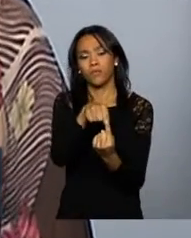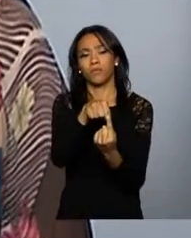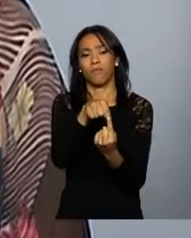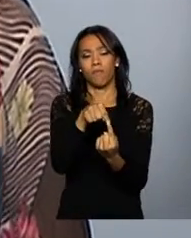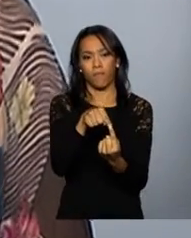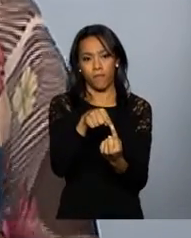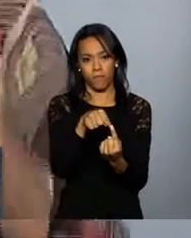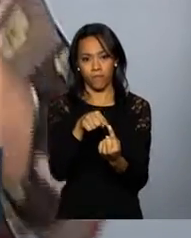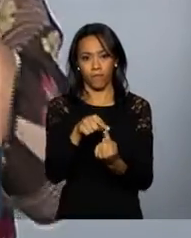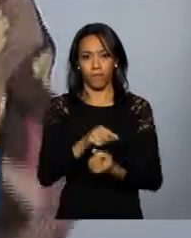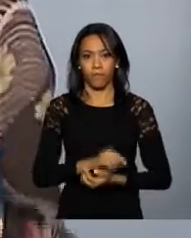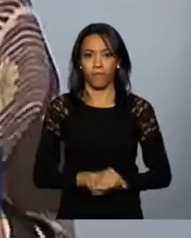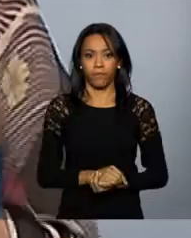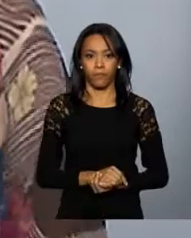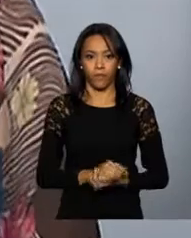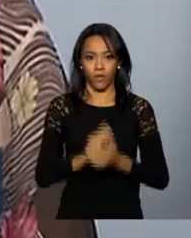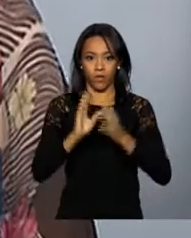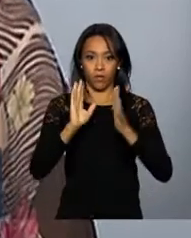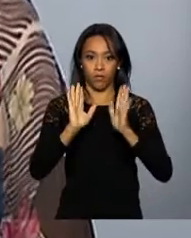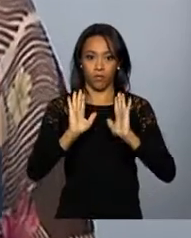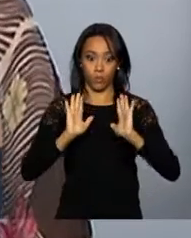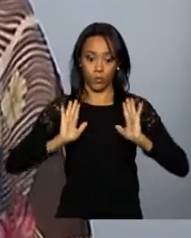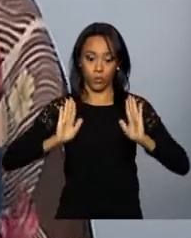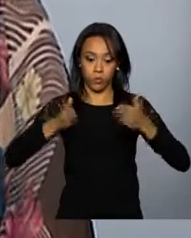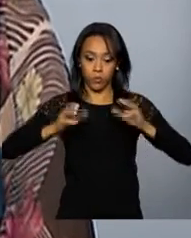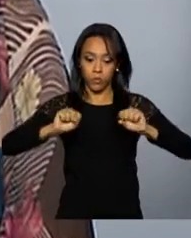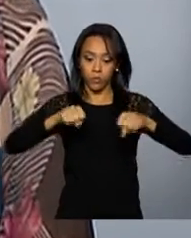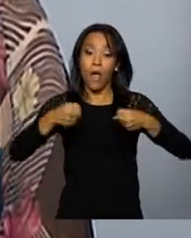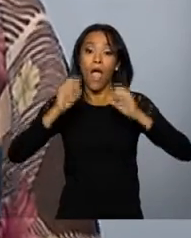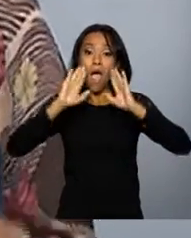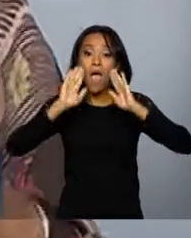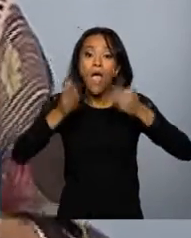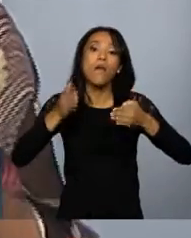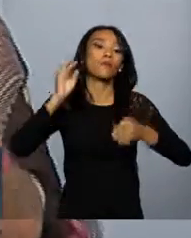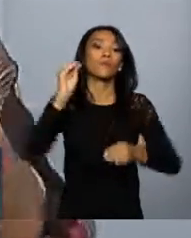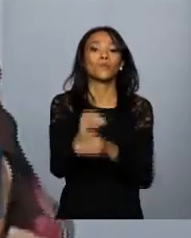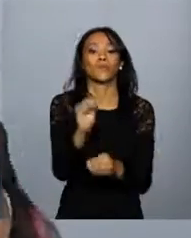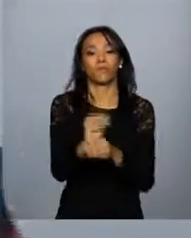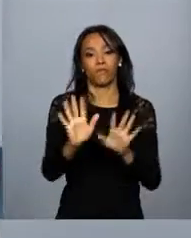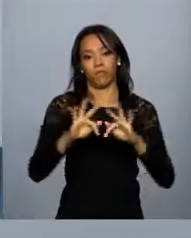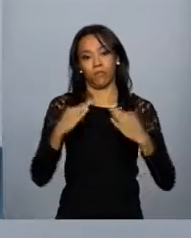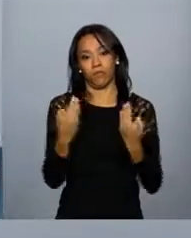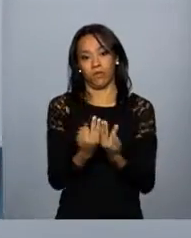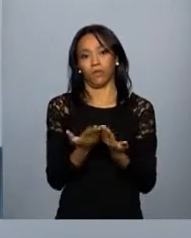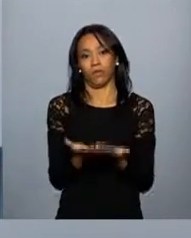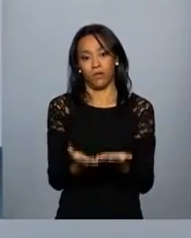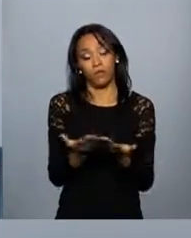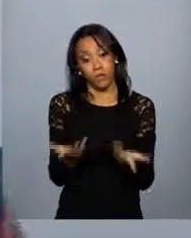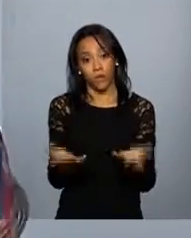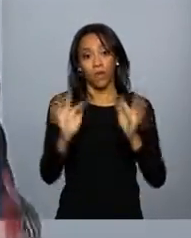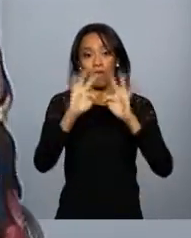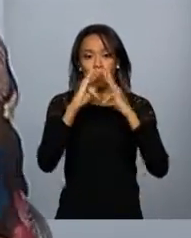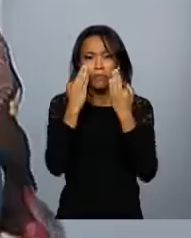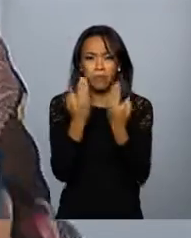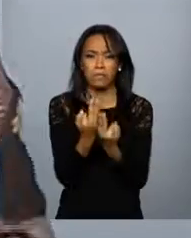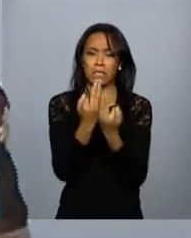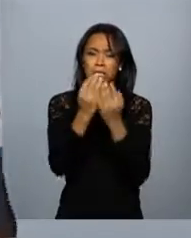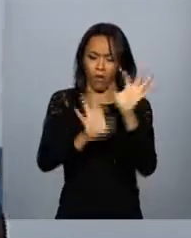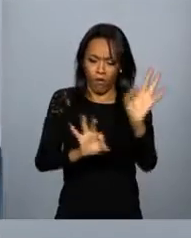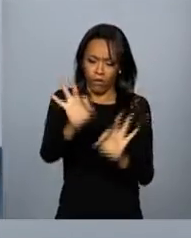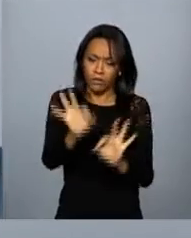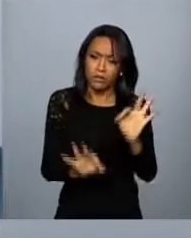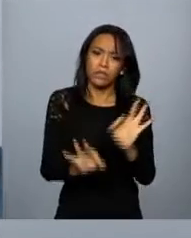é, o foco dele é a família. Porque uma família bem